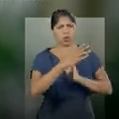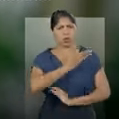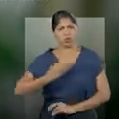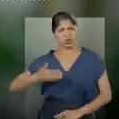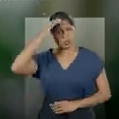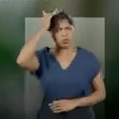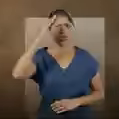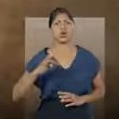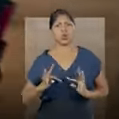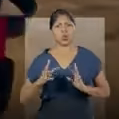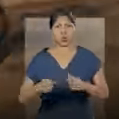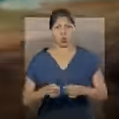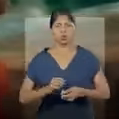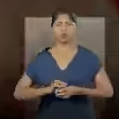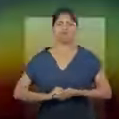Pará. Todos.